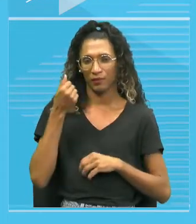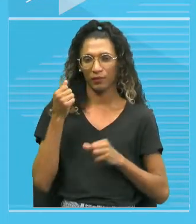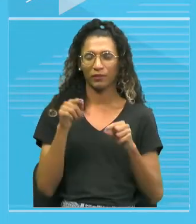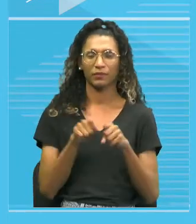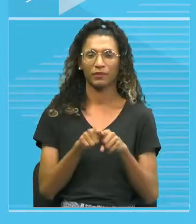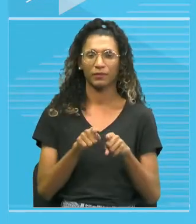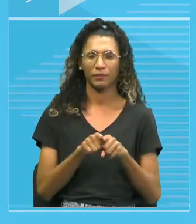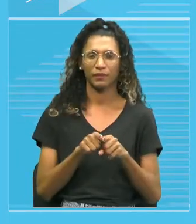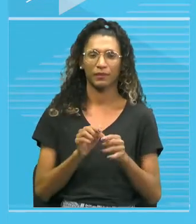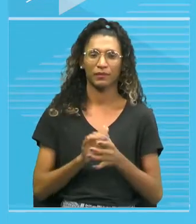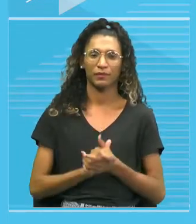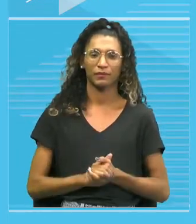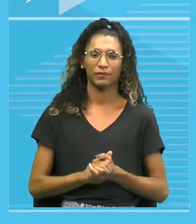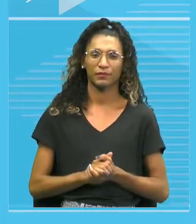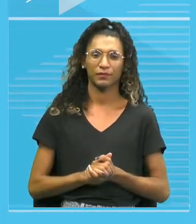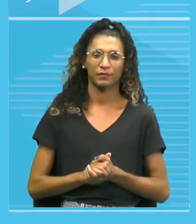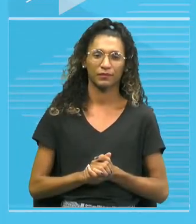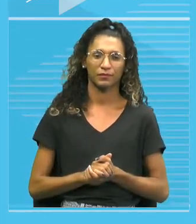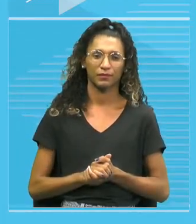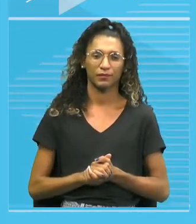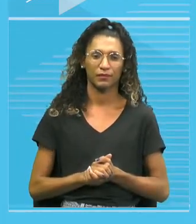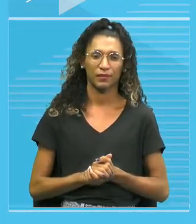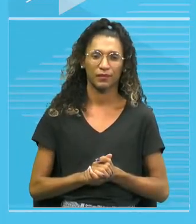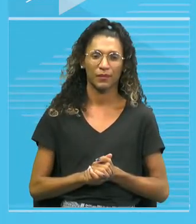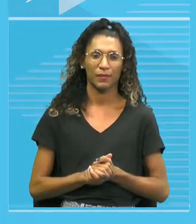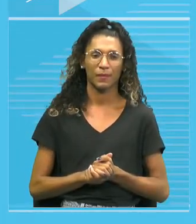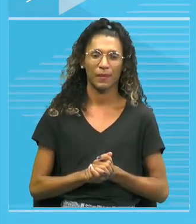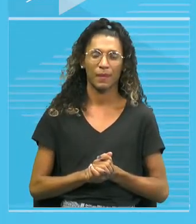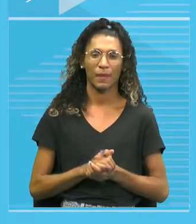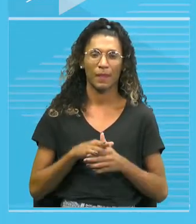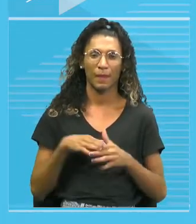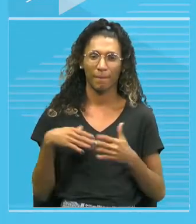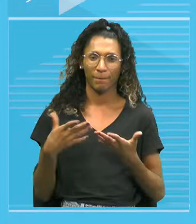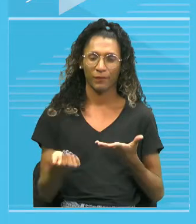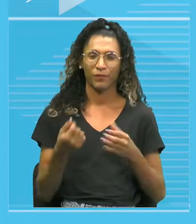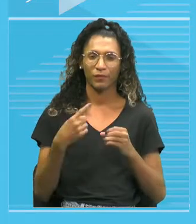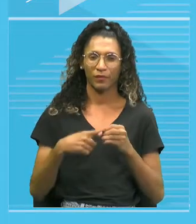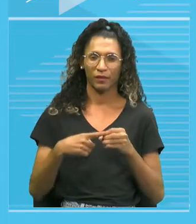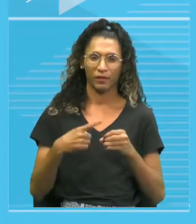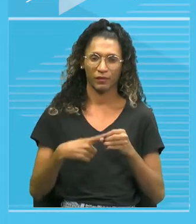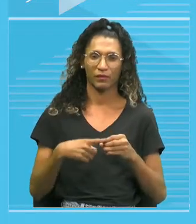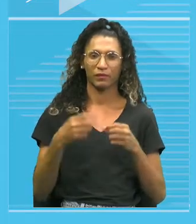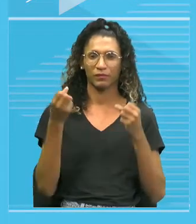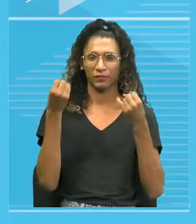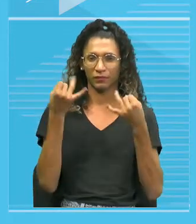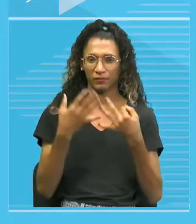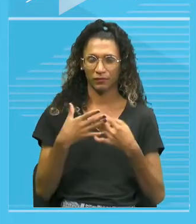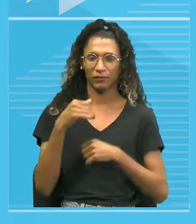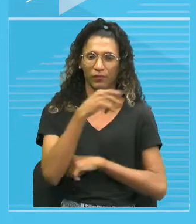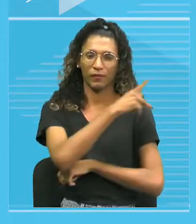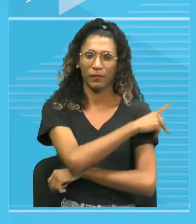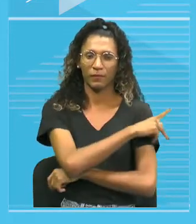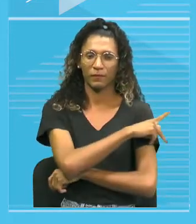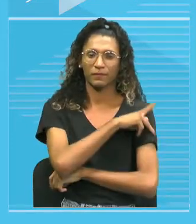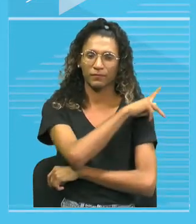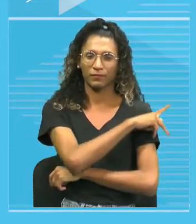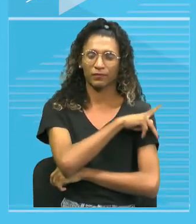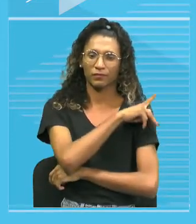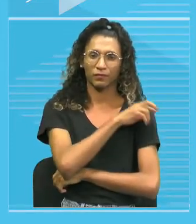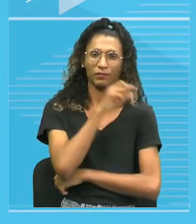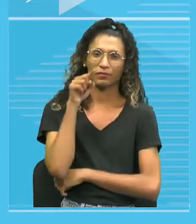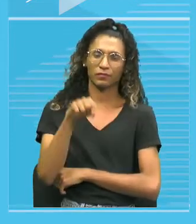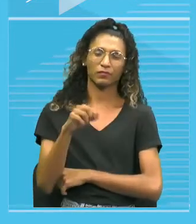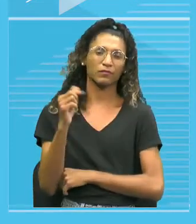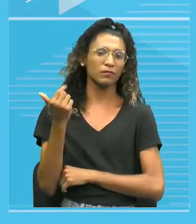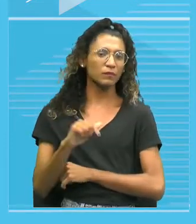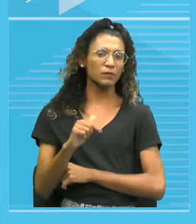assim, assustadoramente. Meu amigo, nos interiores aí, eu estou falando do nosso Piauizão mesmo, você não tinha hospital,